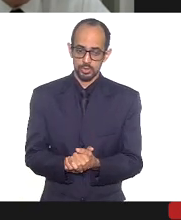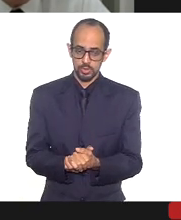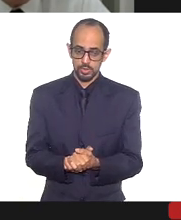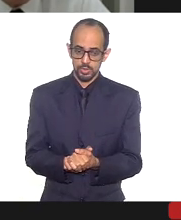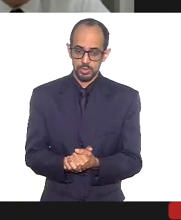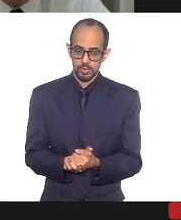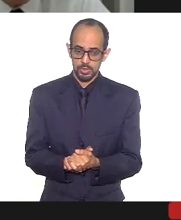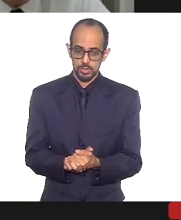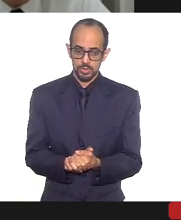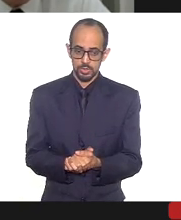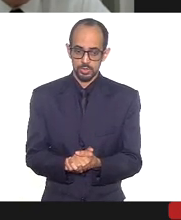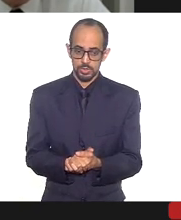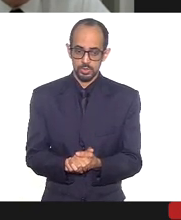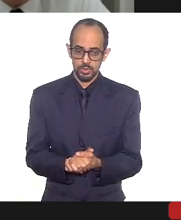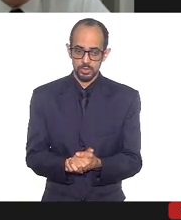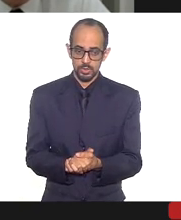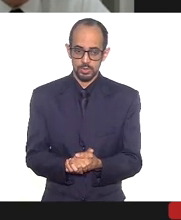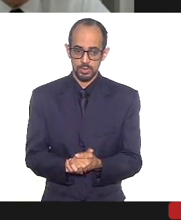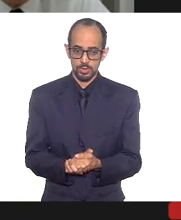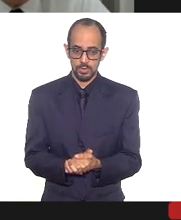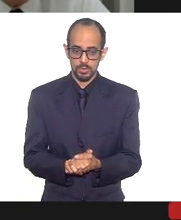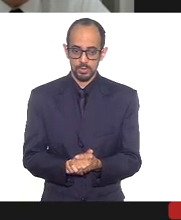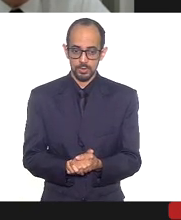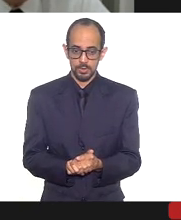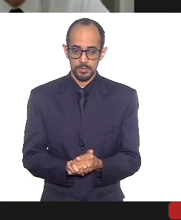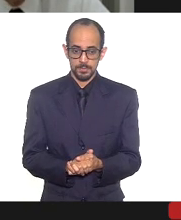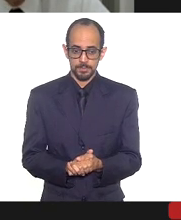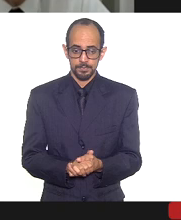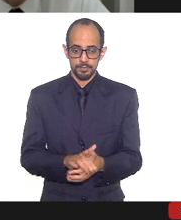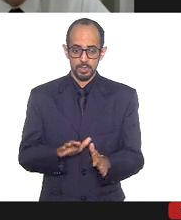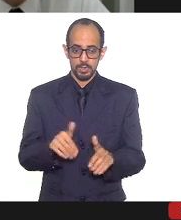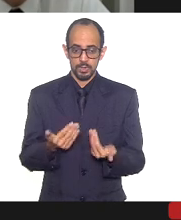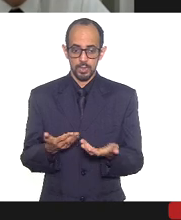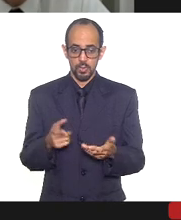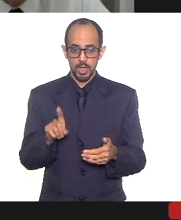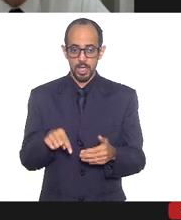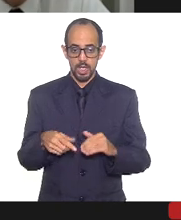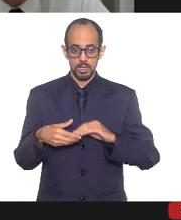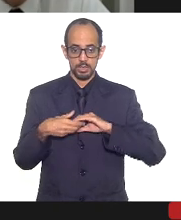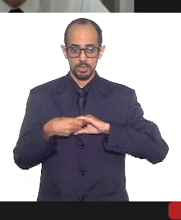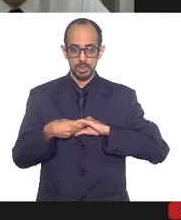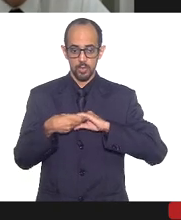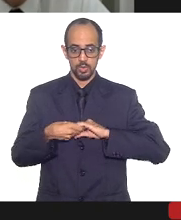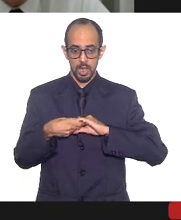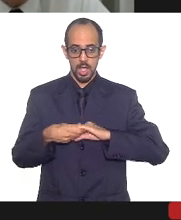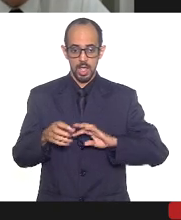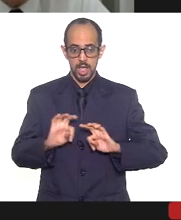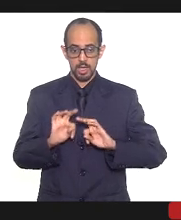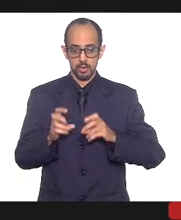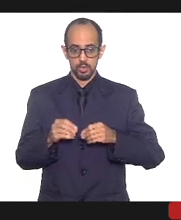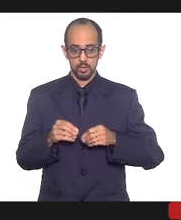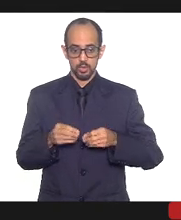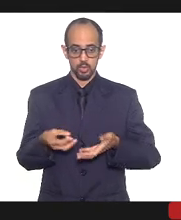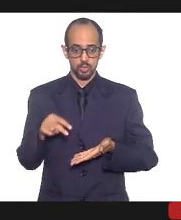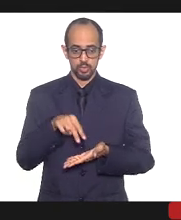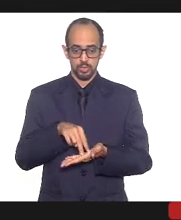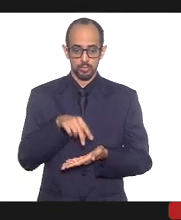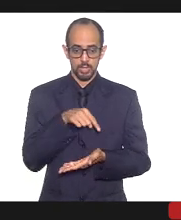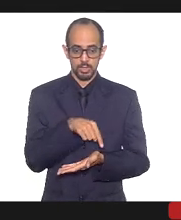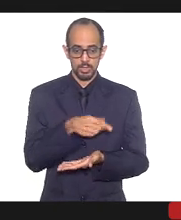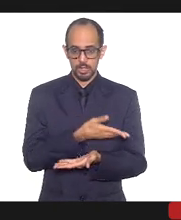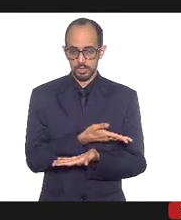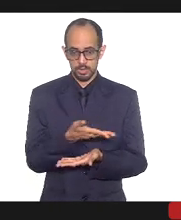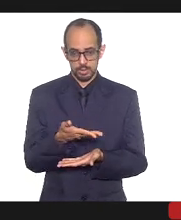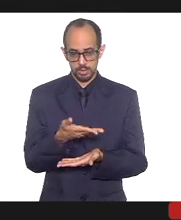Estou sim, deputado. Oi, pois não. Inicialmente, saudar a todos os presentes. Acho que, mais uma vez,